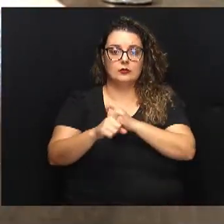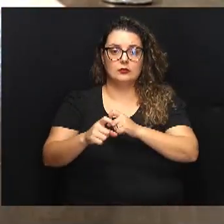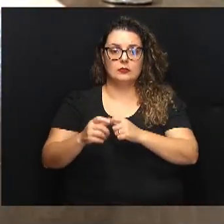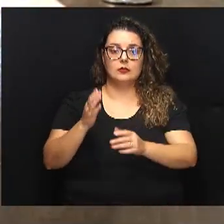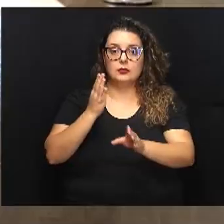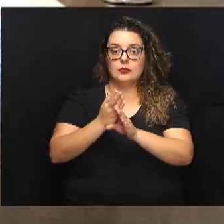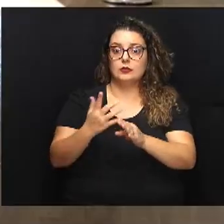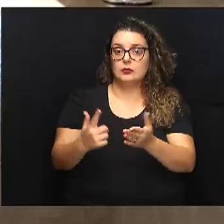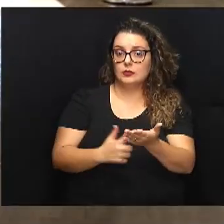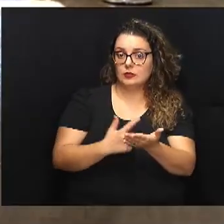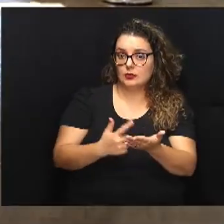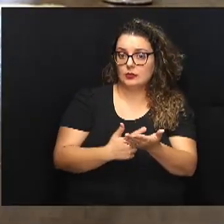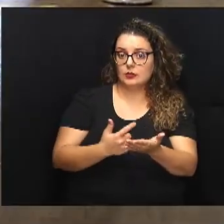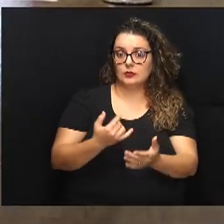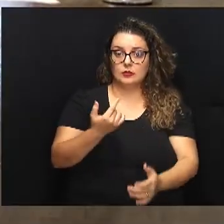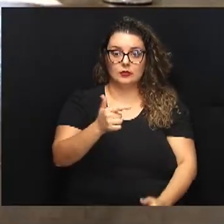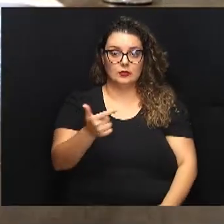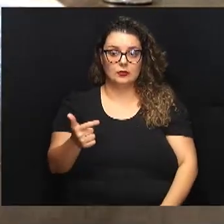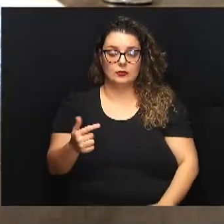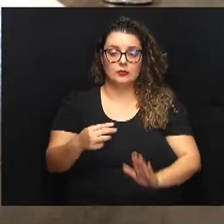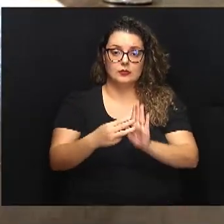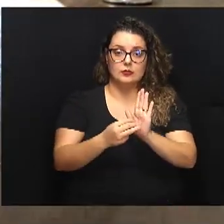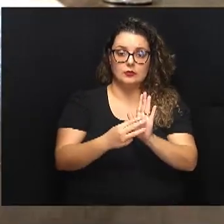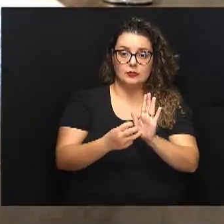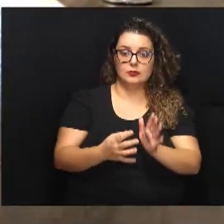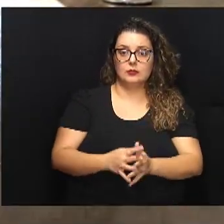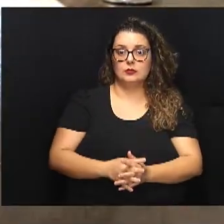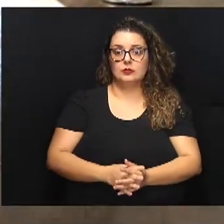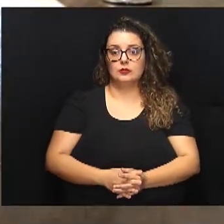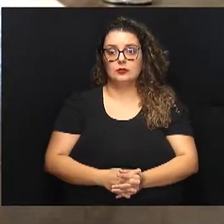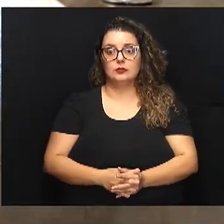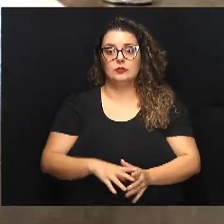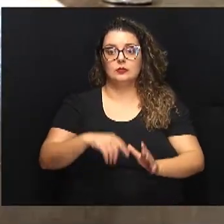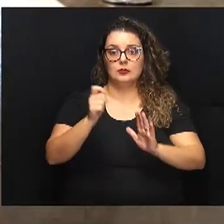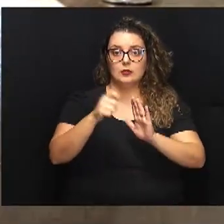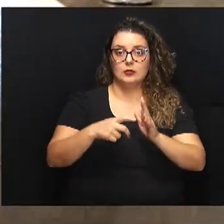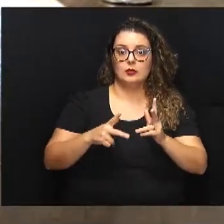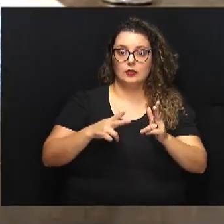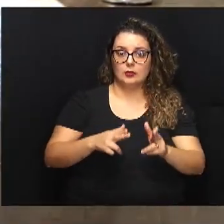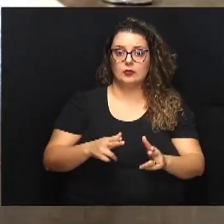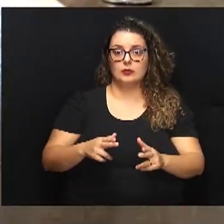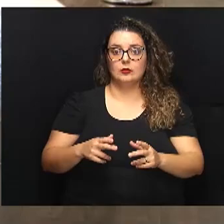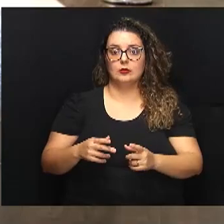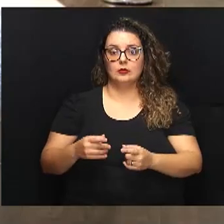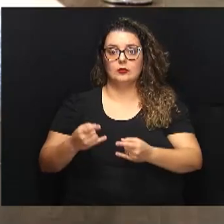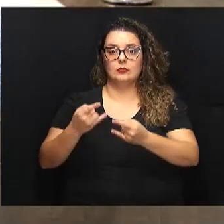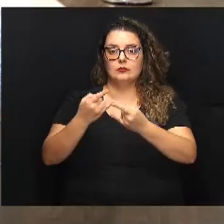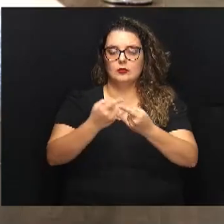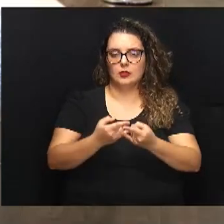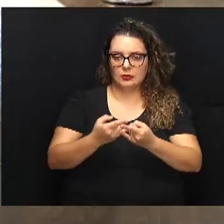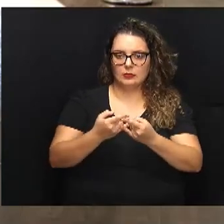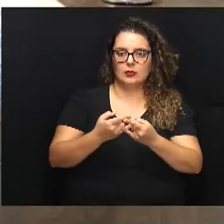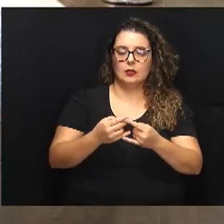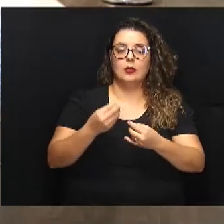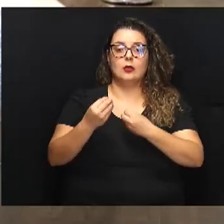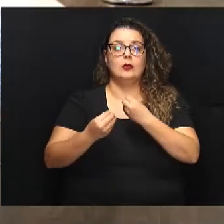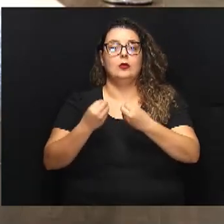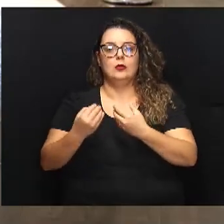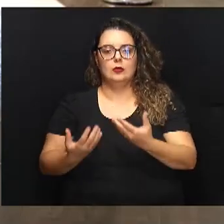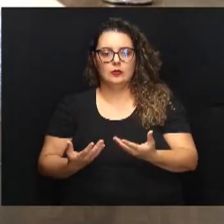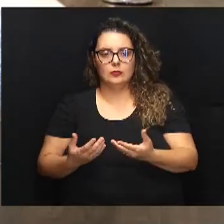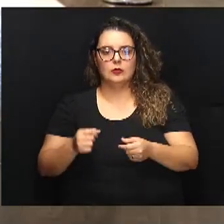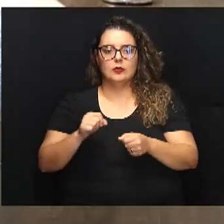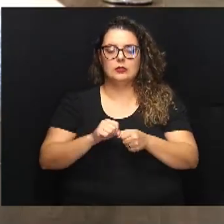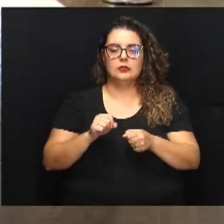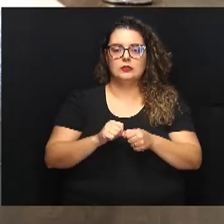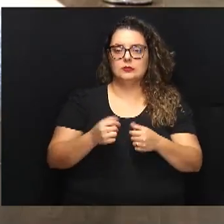literatura, né? Já que a gente não tem um método tão efetivo como é o caso da camisinha, né? Como que a gente pode também fazer com que a